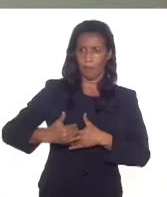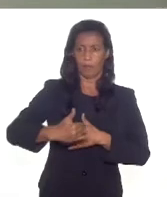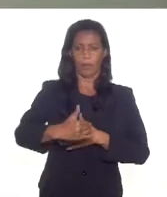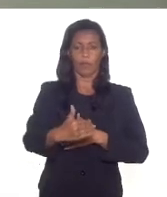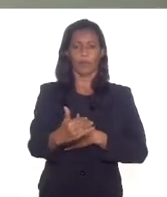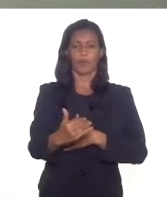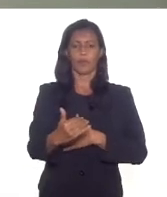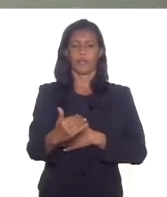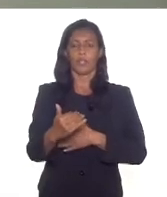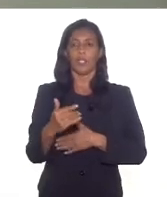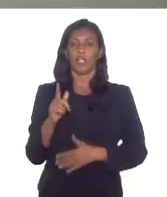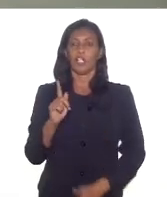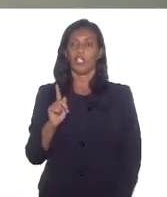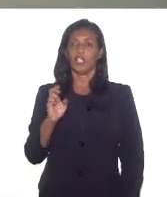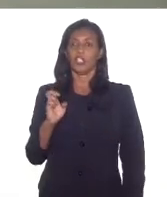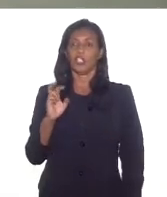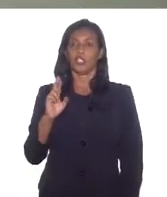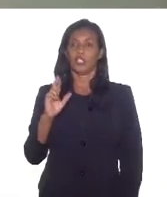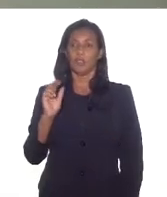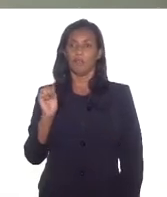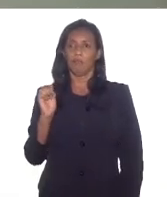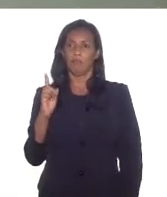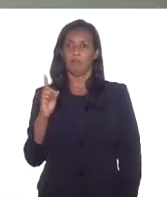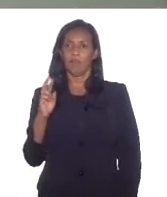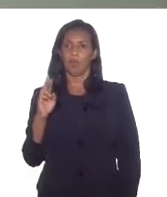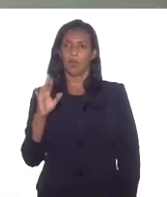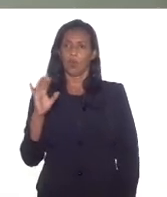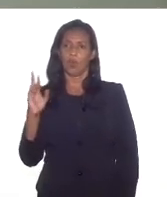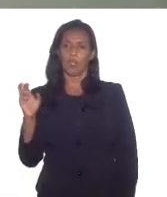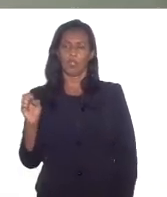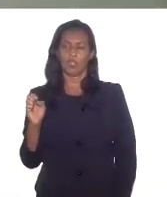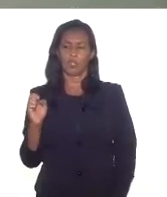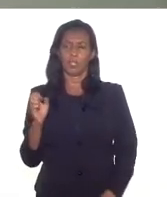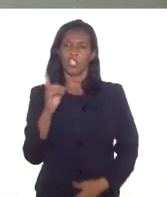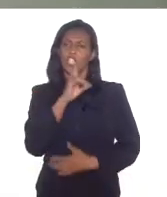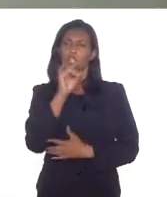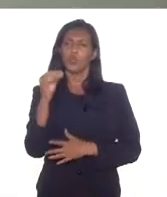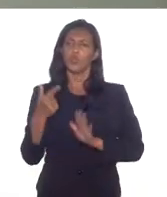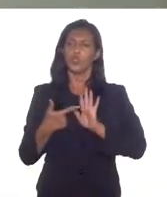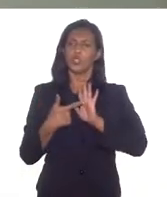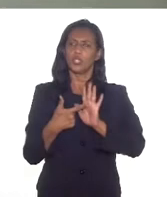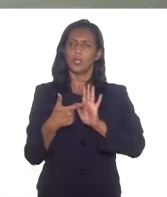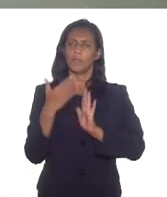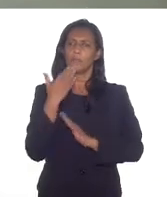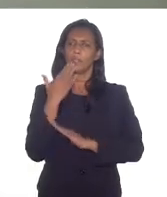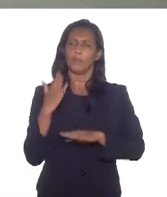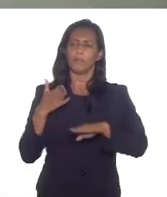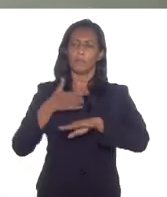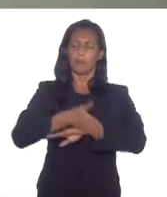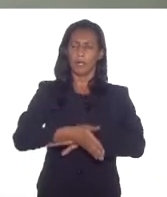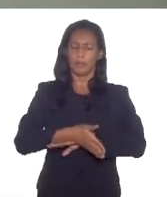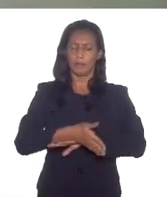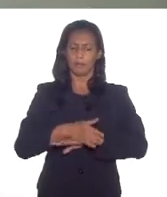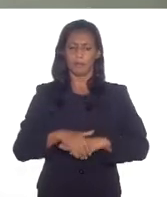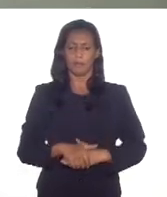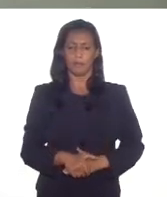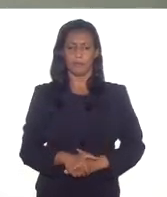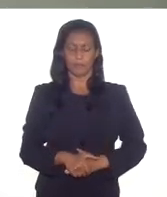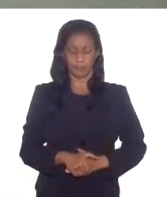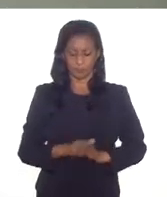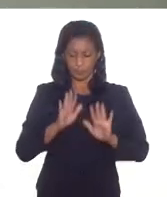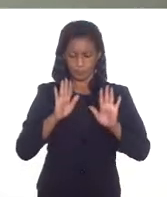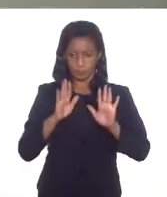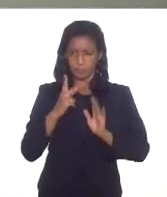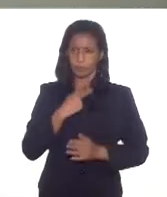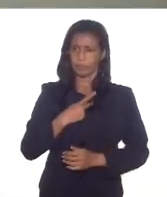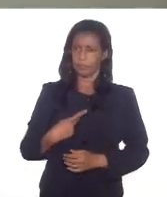fatos geradores abrangidos e a data para apresentação do pedido de ingresso no PEP-CMS. Vossa